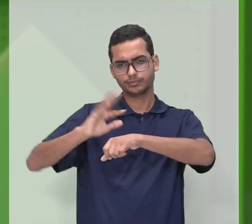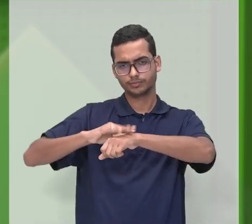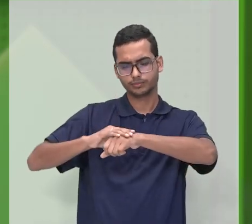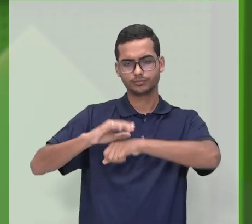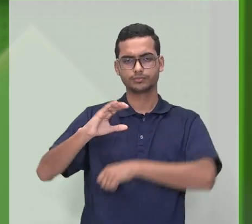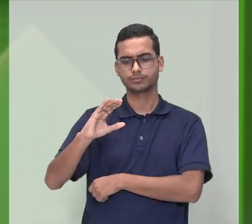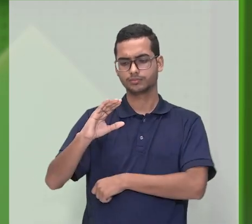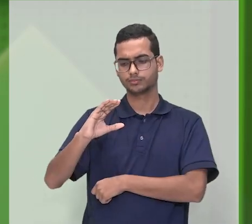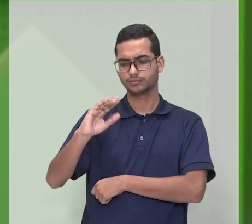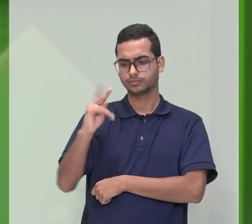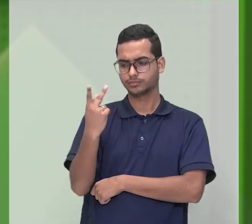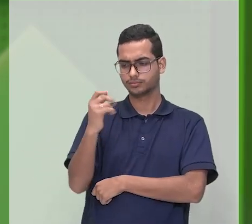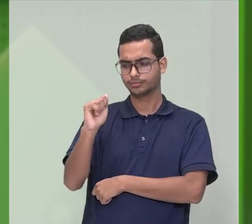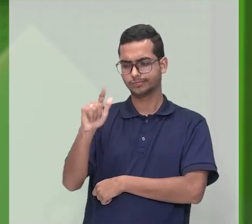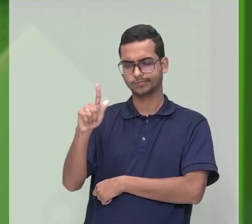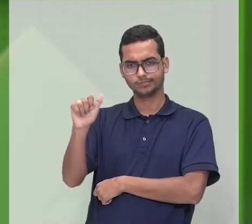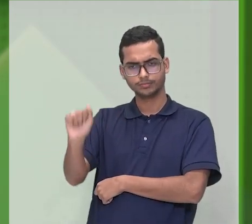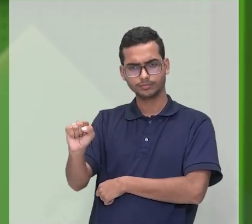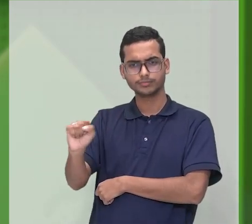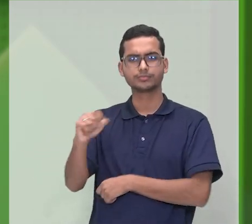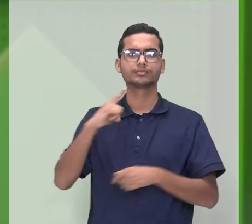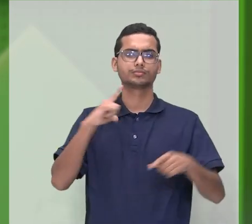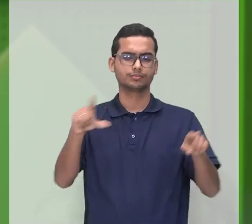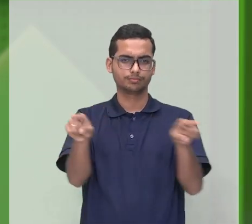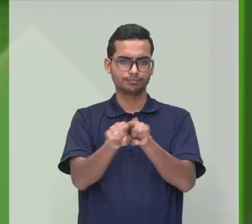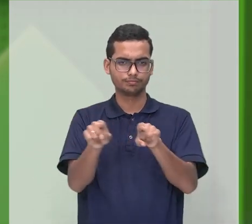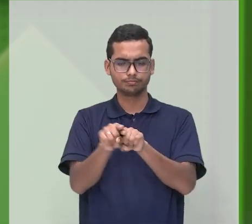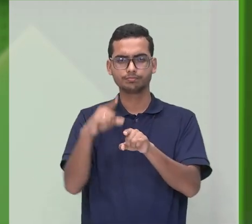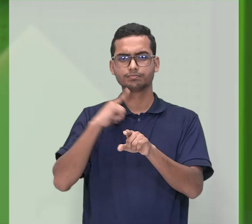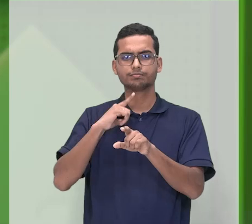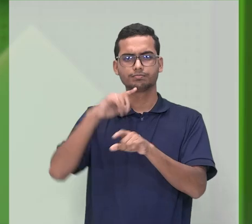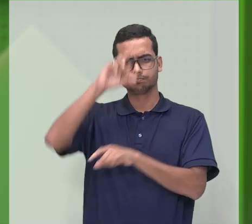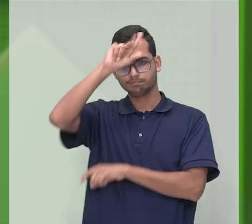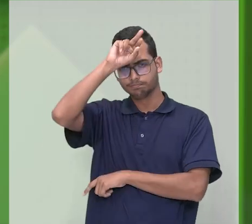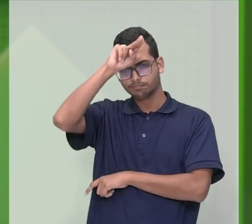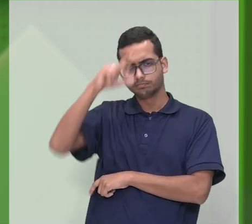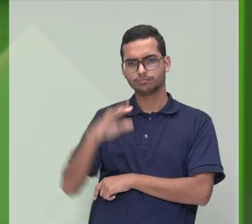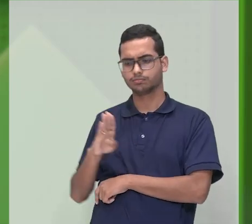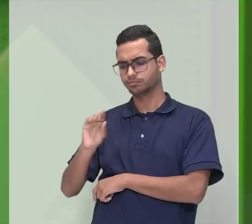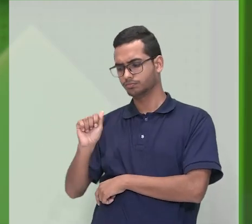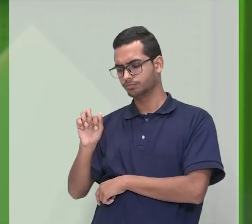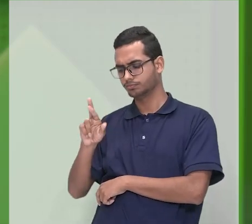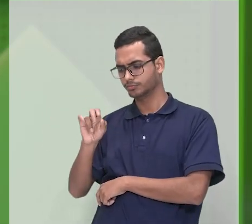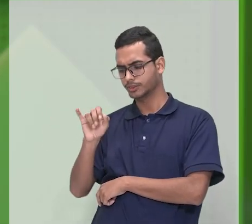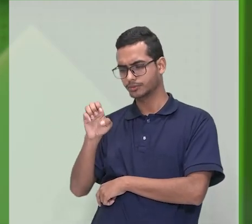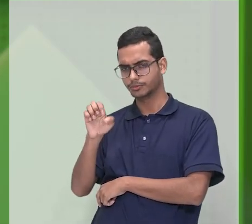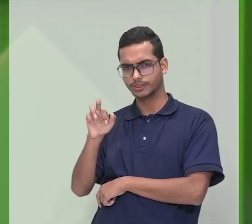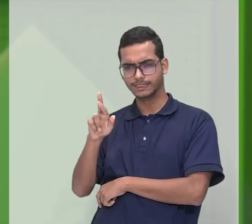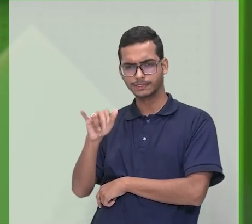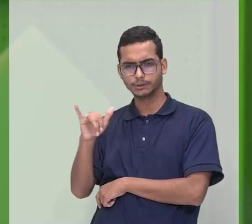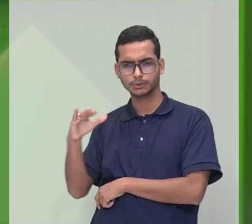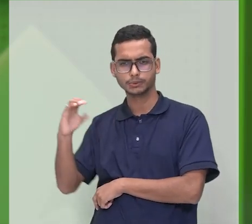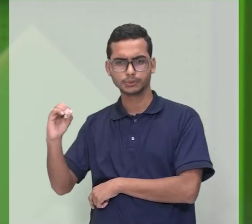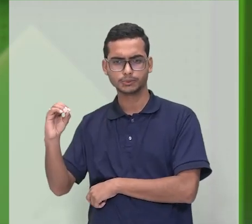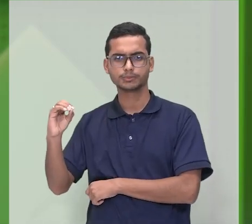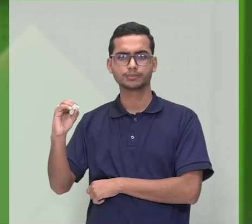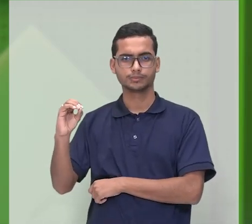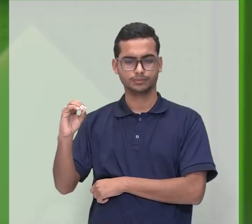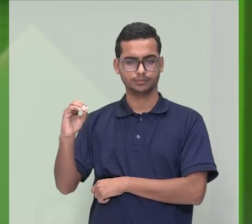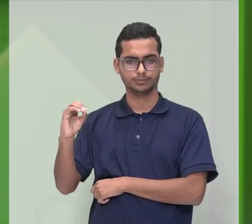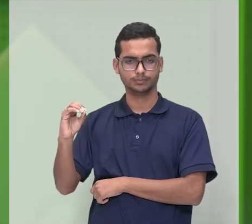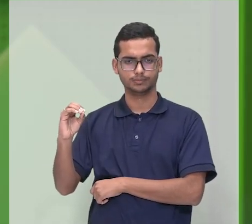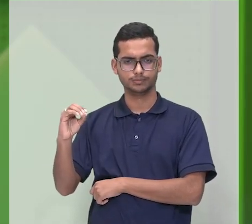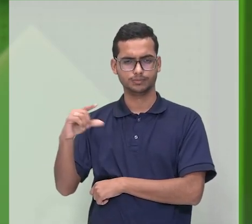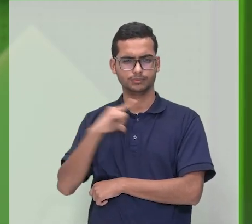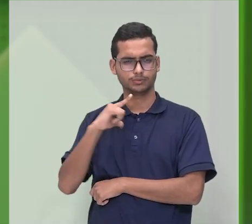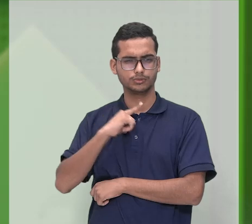protozoário também, né, o barbeiro, que ali, em alguns casos, teve uma polêmica, uma época, com o barbeiro,